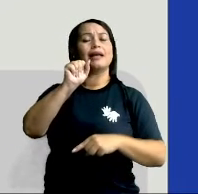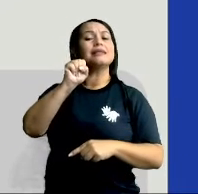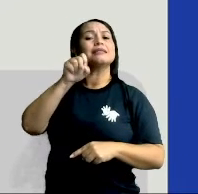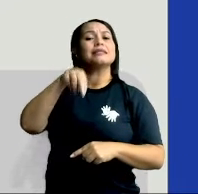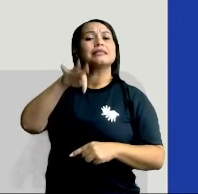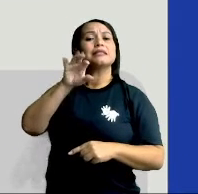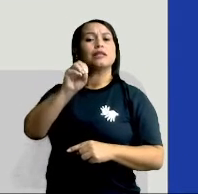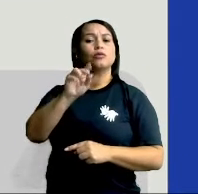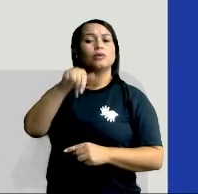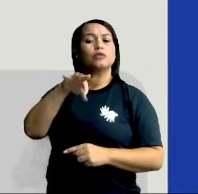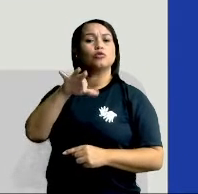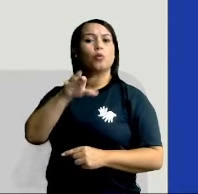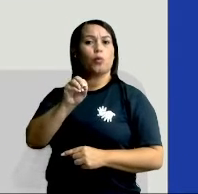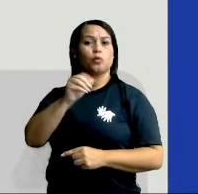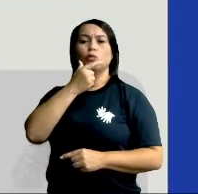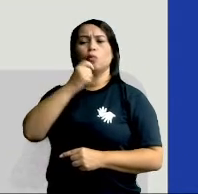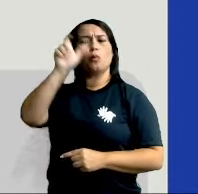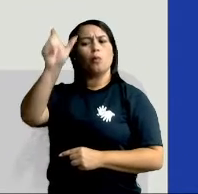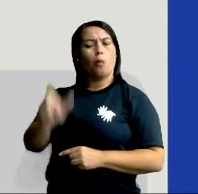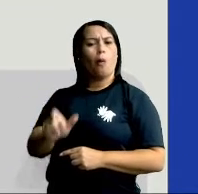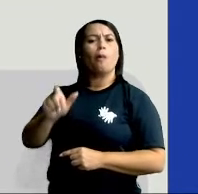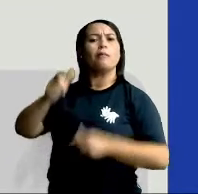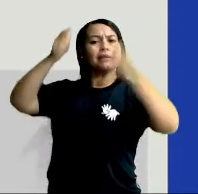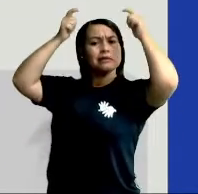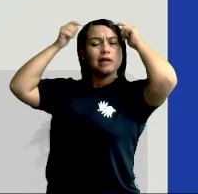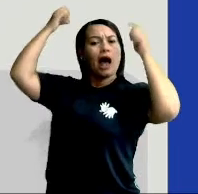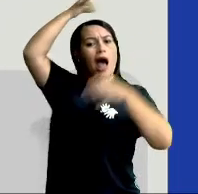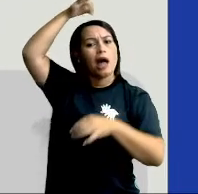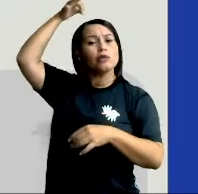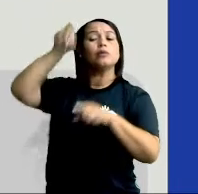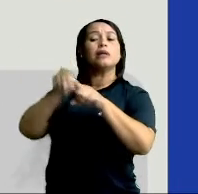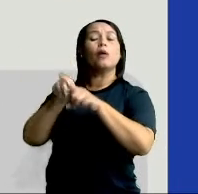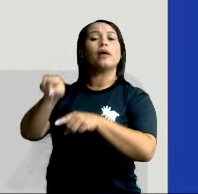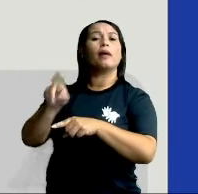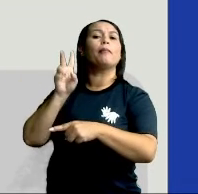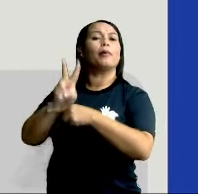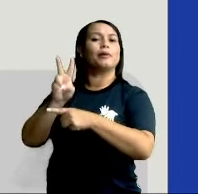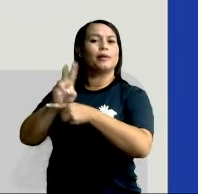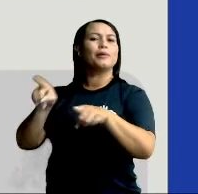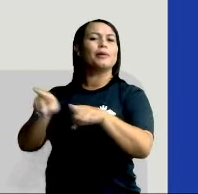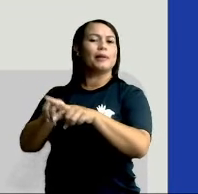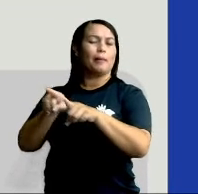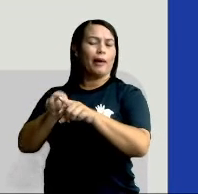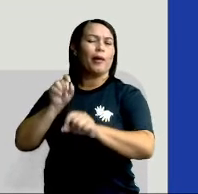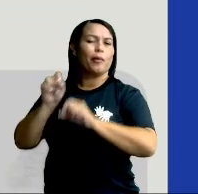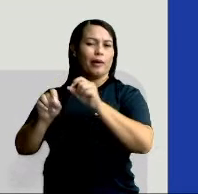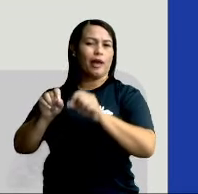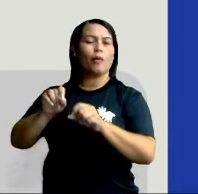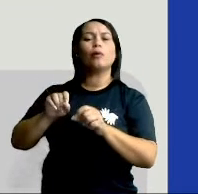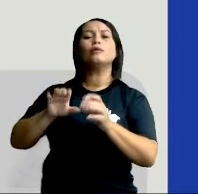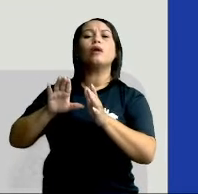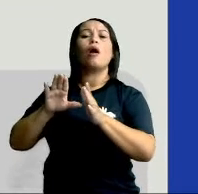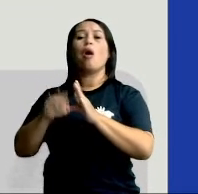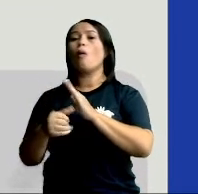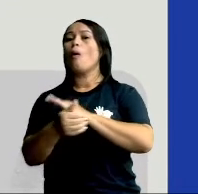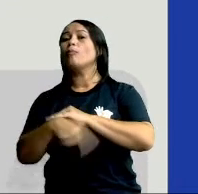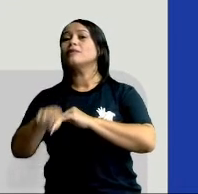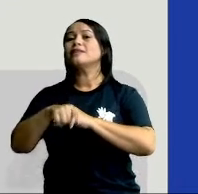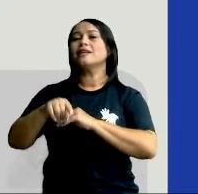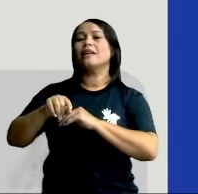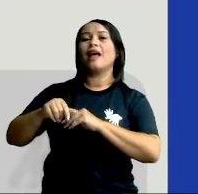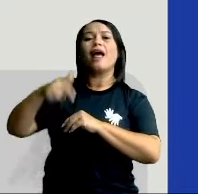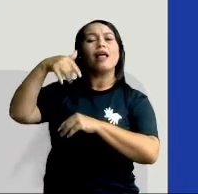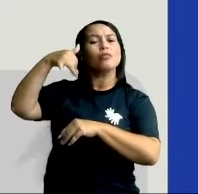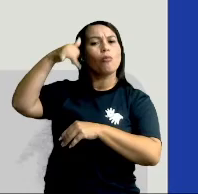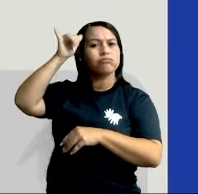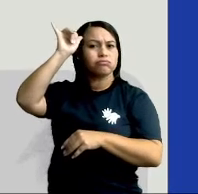da ilha de Cabo Verde e protetor contra o roubo do gado. Próximo à capela, cresceu um